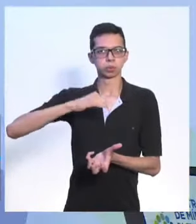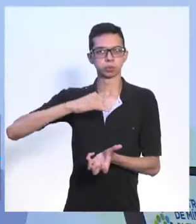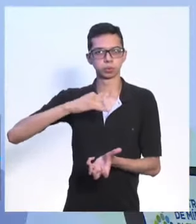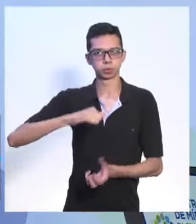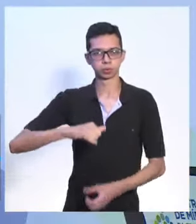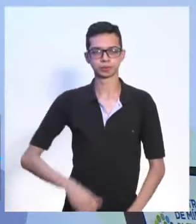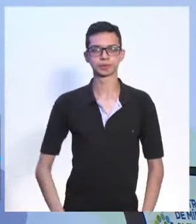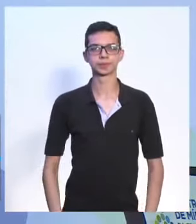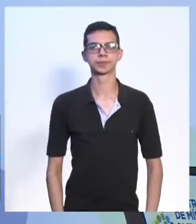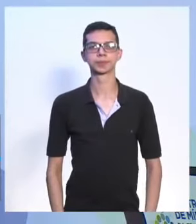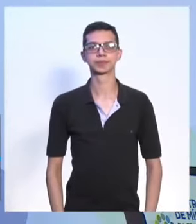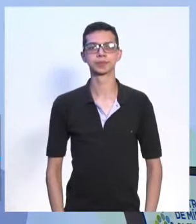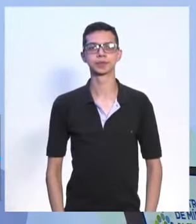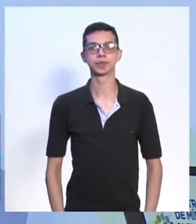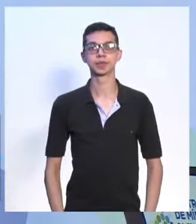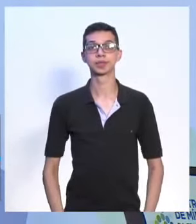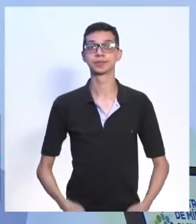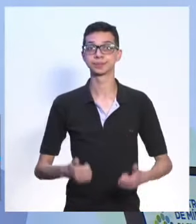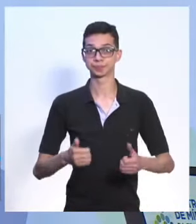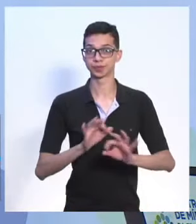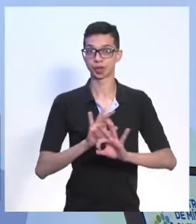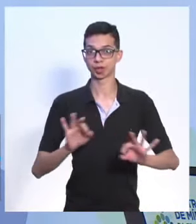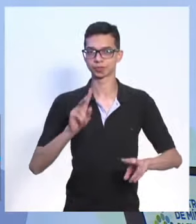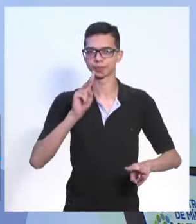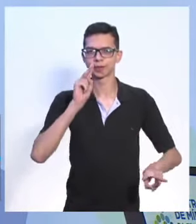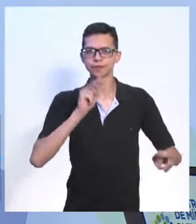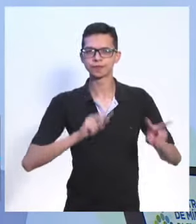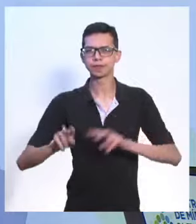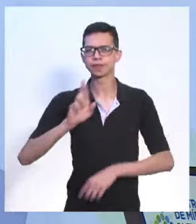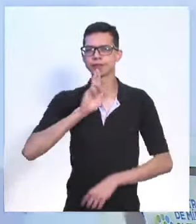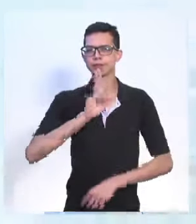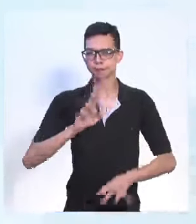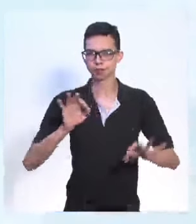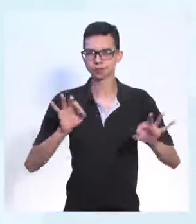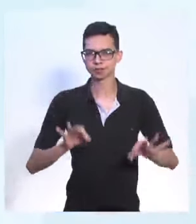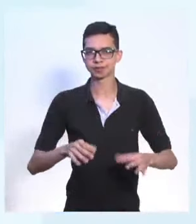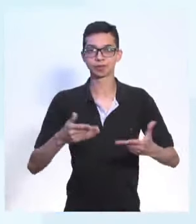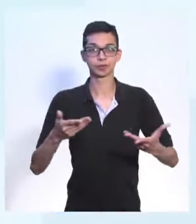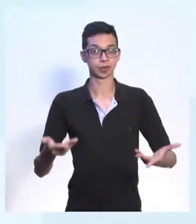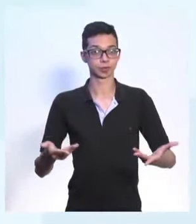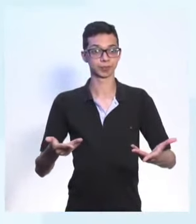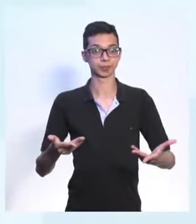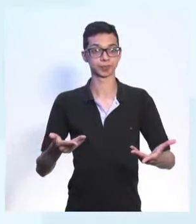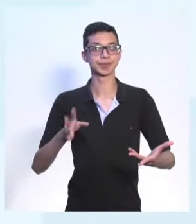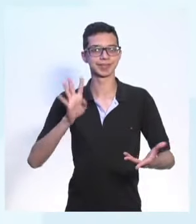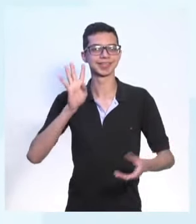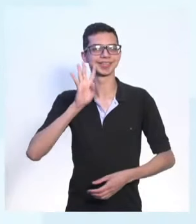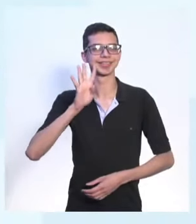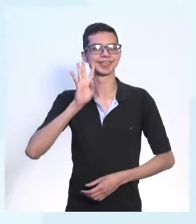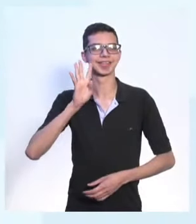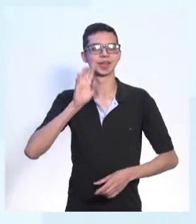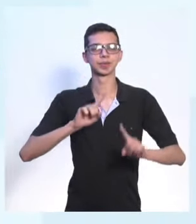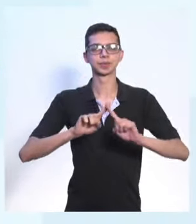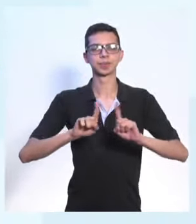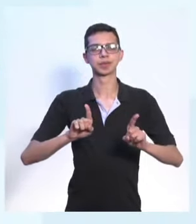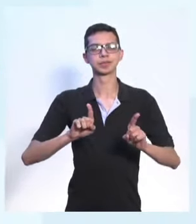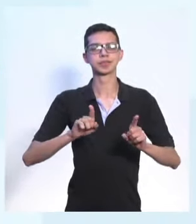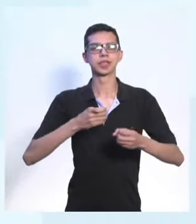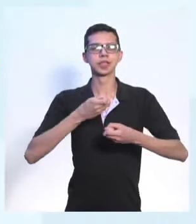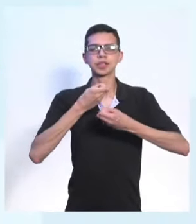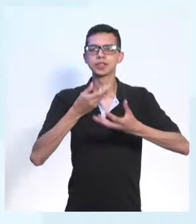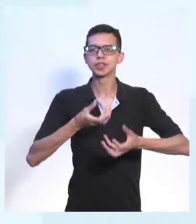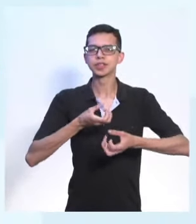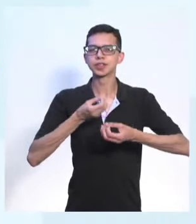right, let's check it. Vamos verificar a resposta aí correta. Estão parcialmente legais, né? Faltou um pouquinho mais de informação, mas vamos lá